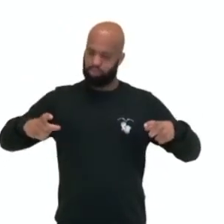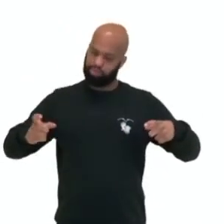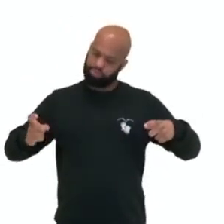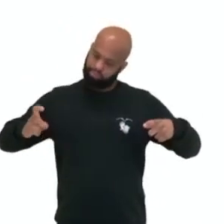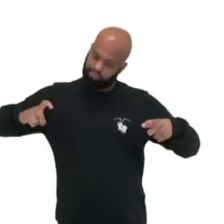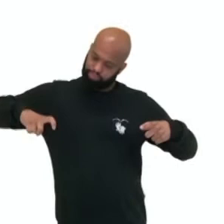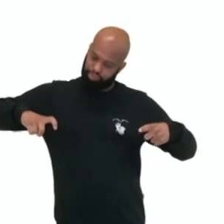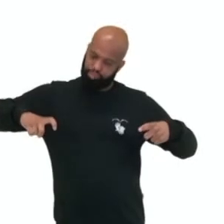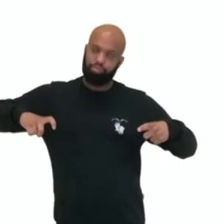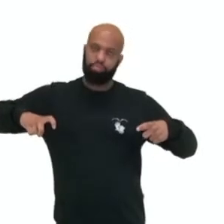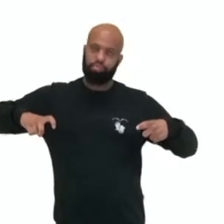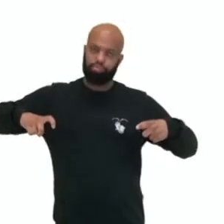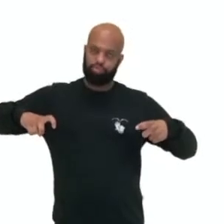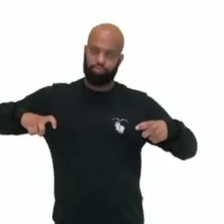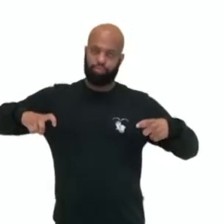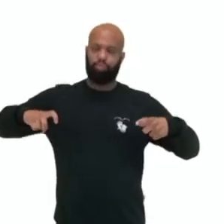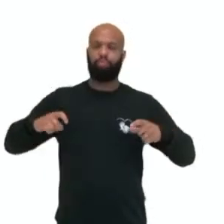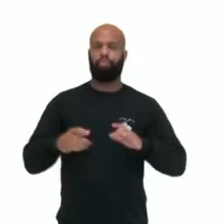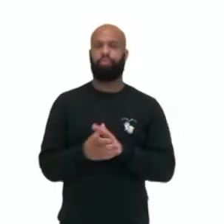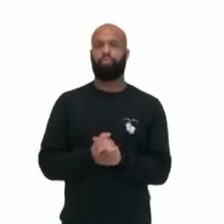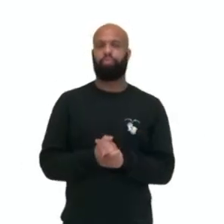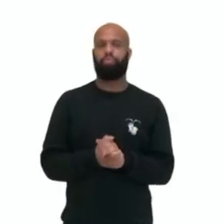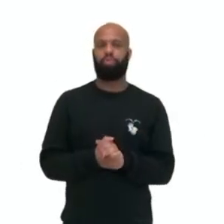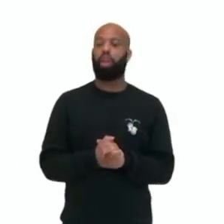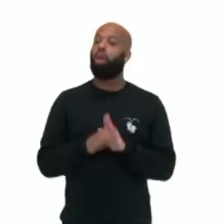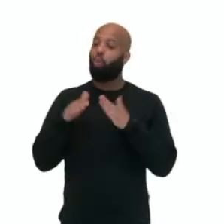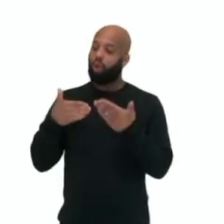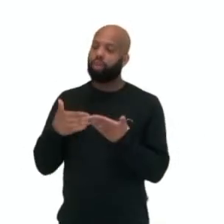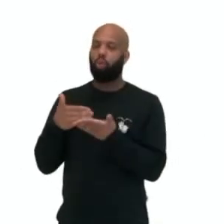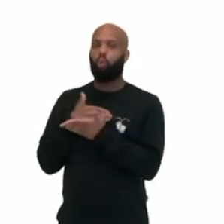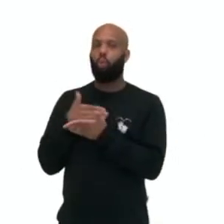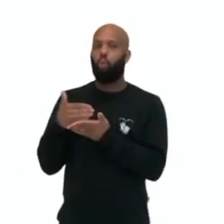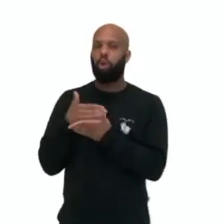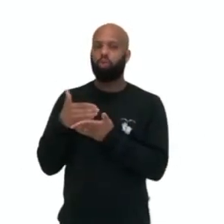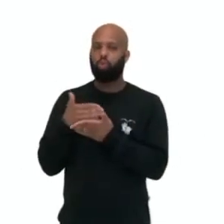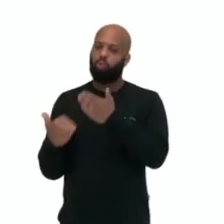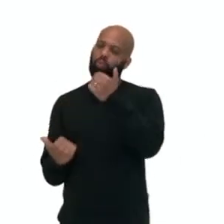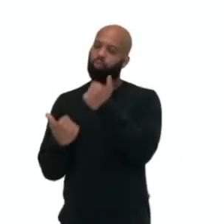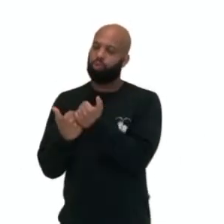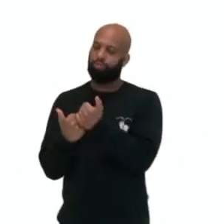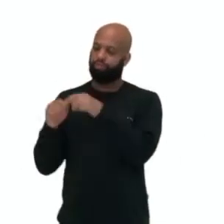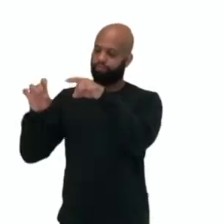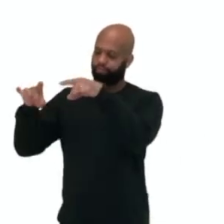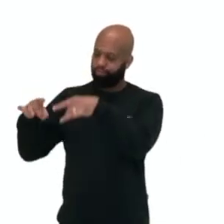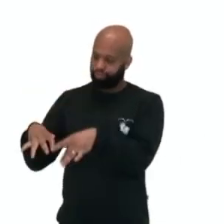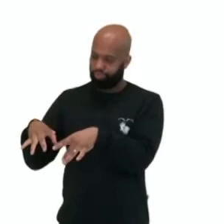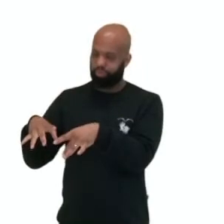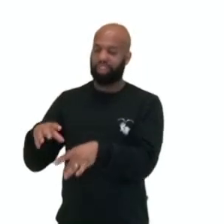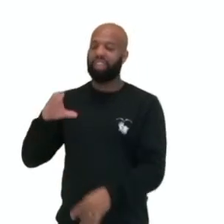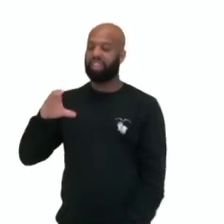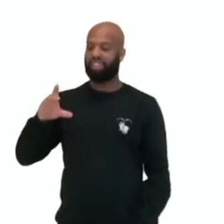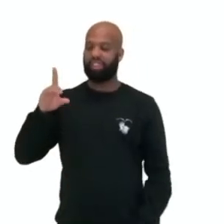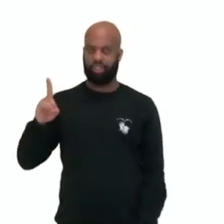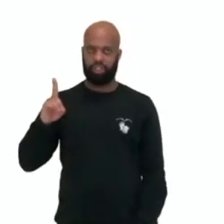até bem facilmente. Ele foi substituído pelo CD, pelo compact disc.